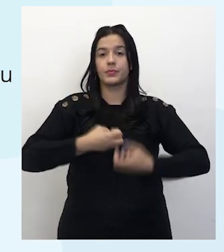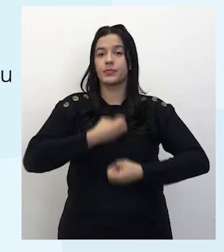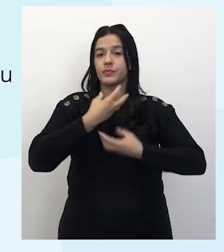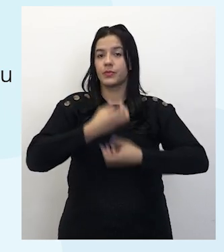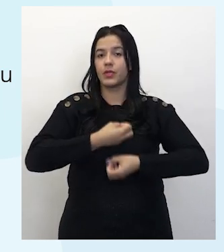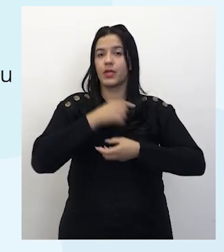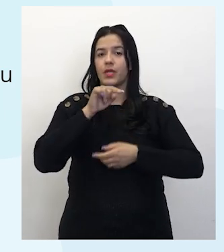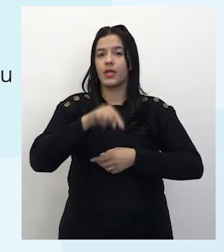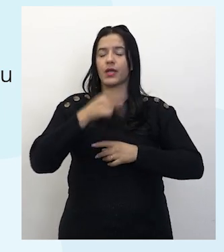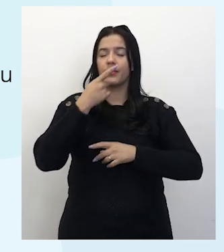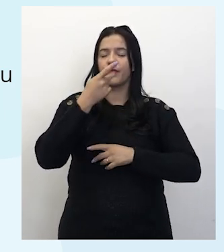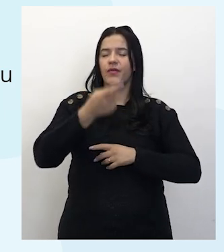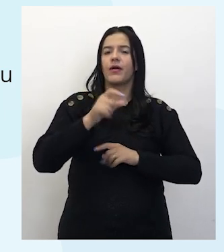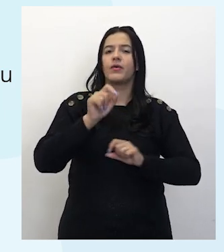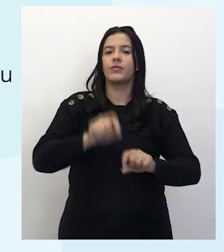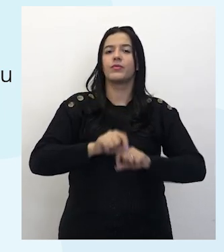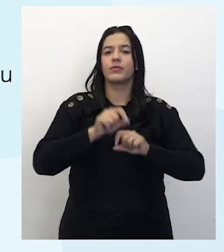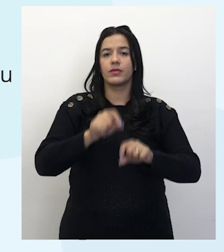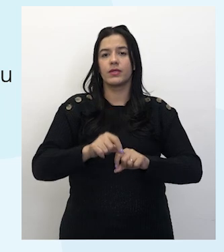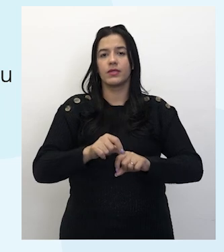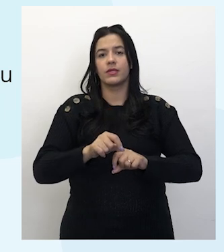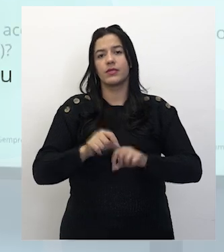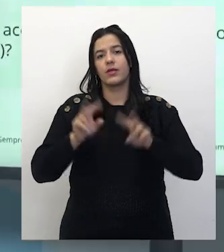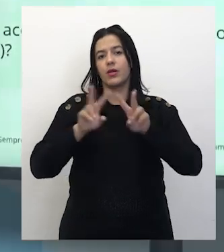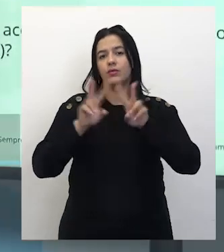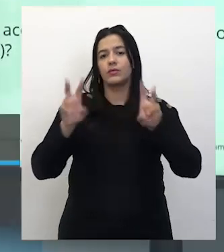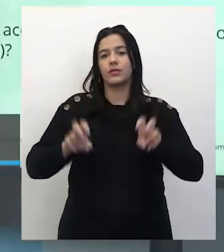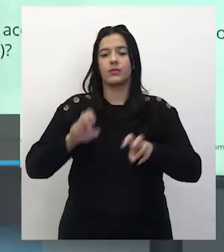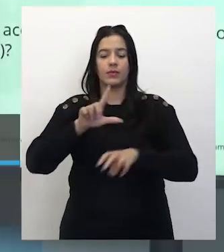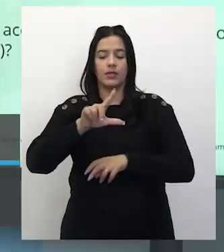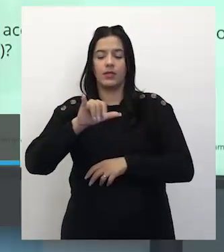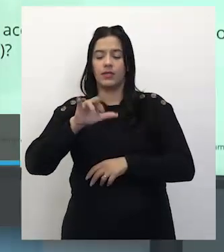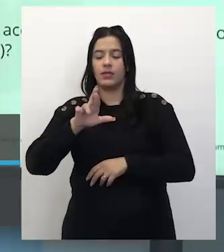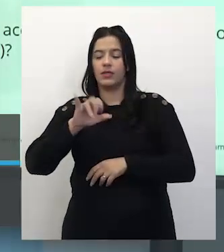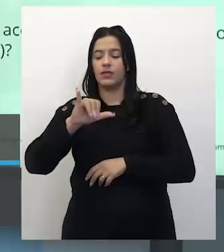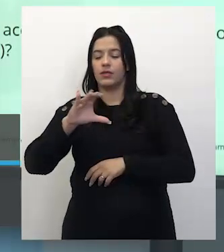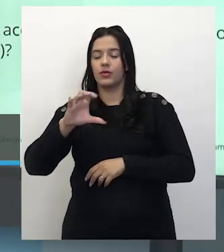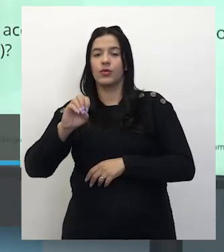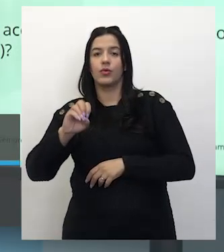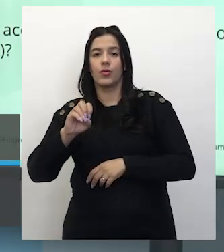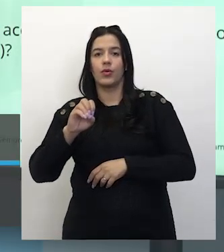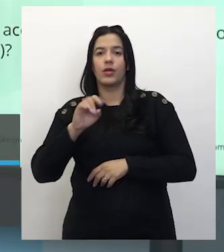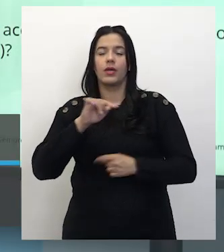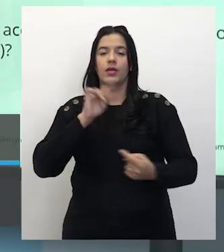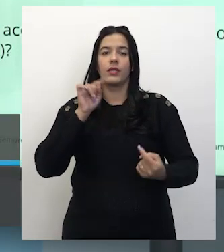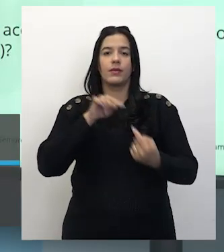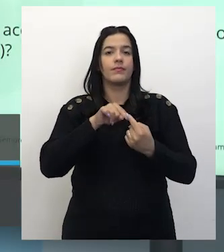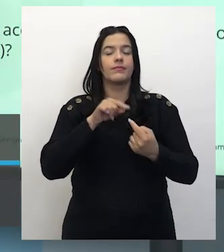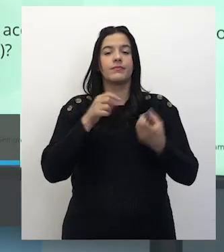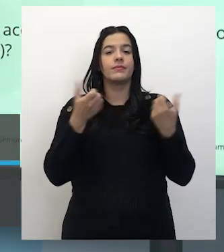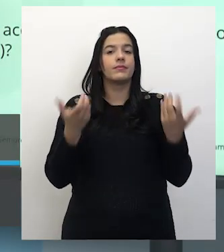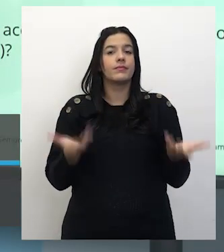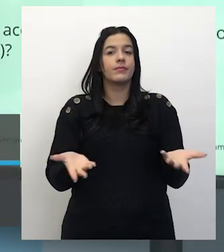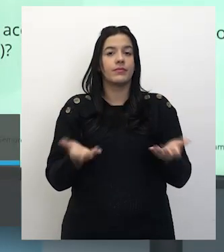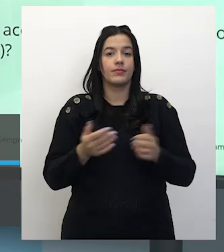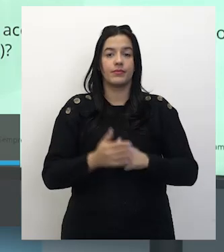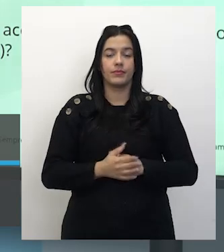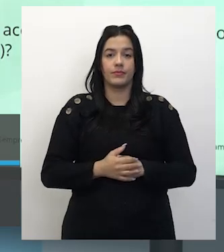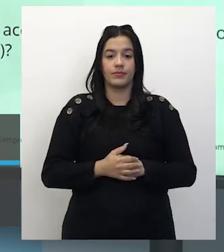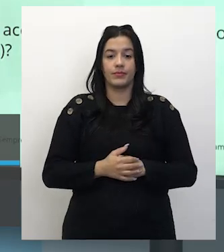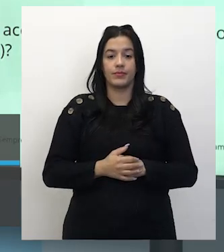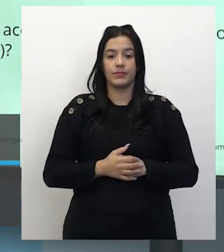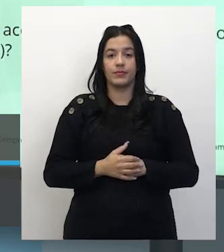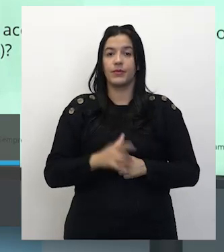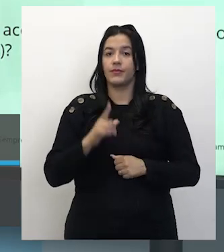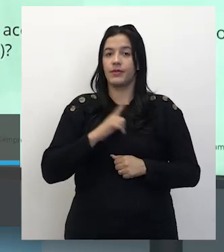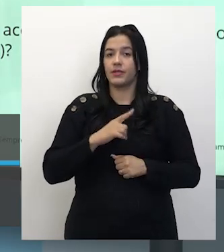aí, né, o vocabulário, o eu lírico, né? Então, que acontecimento o eu lírico aborda no poema, ok? Vou dar